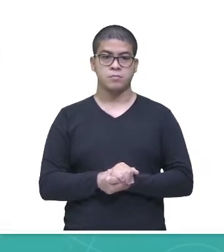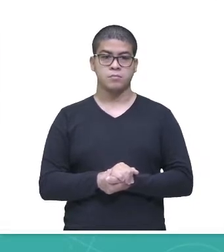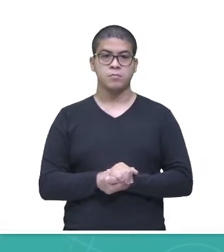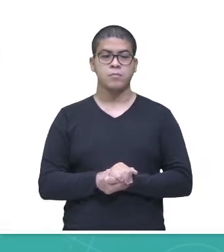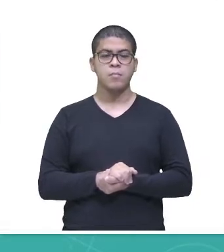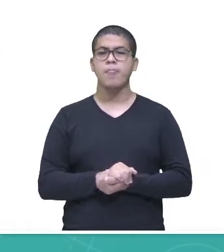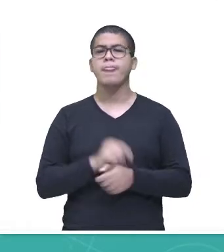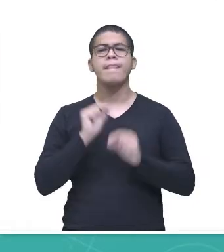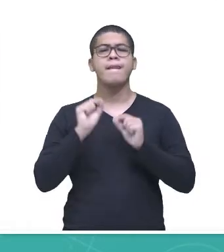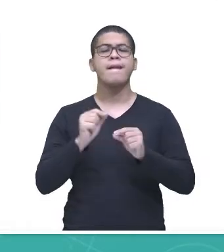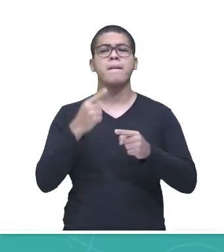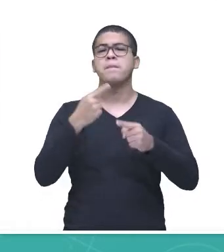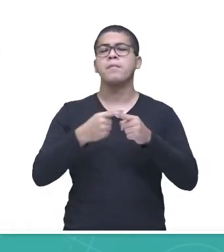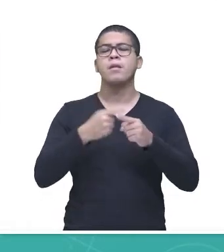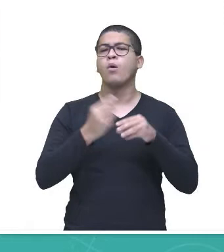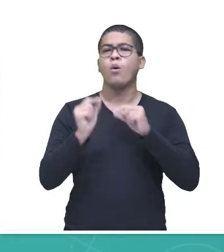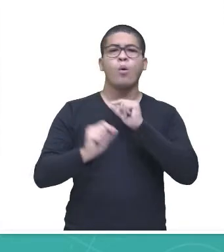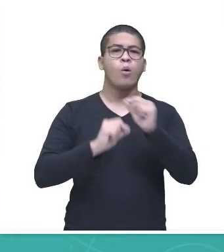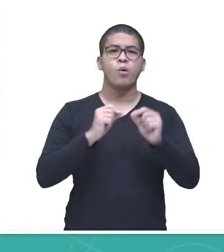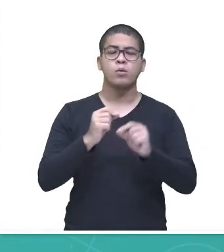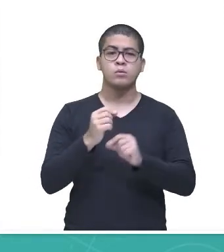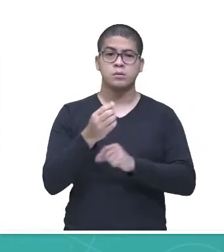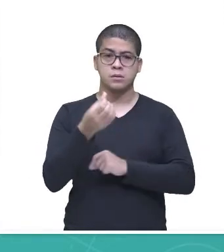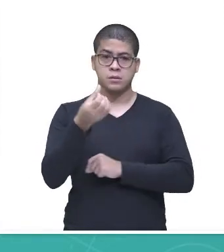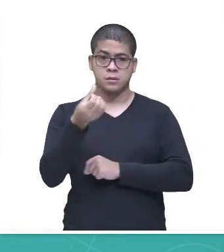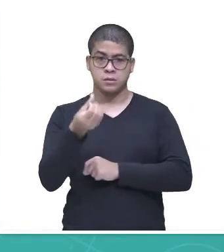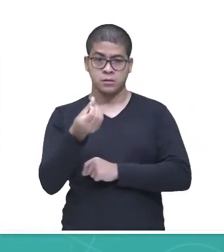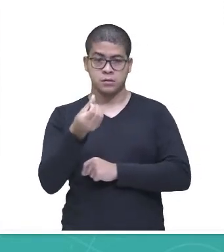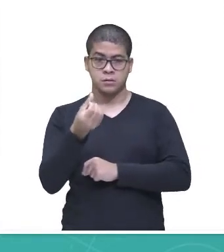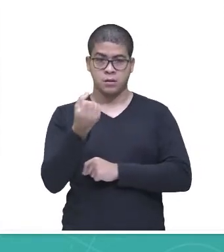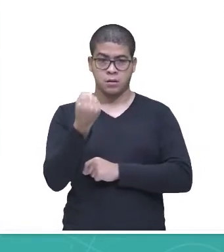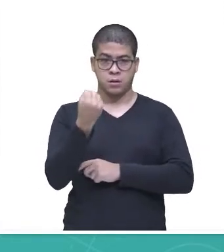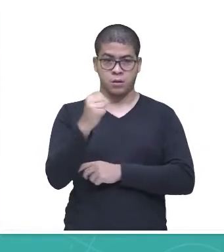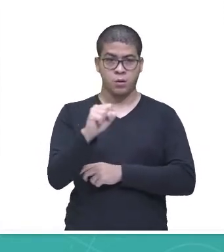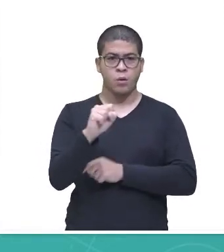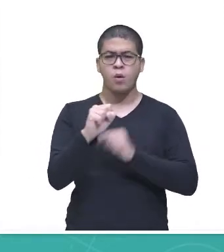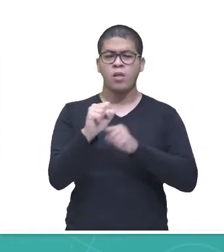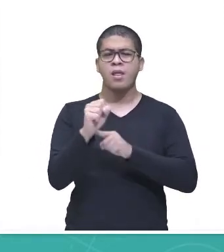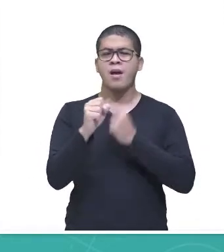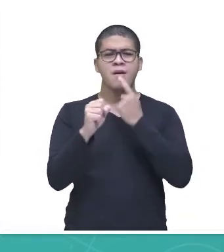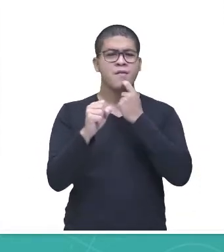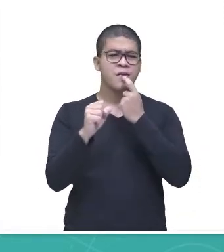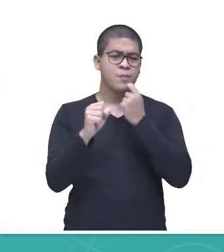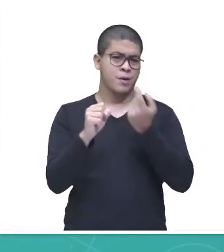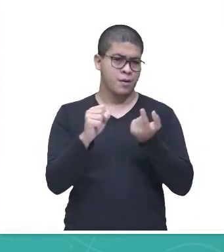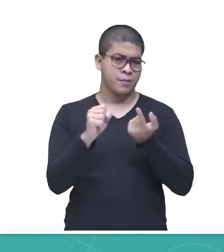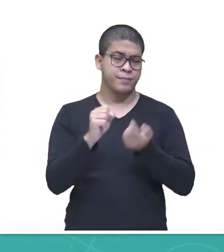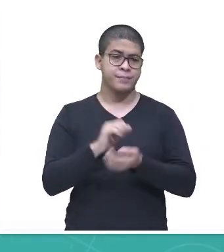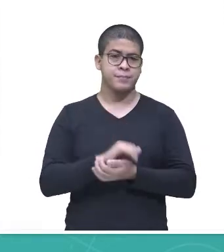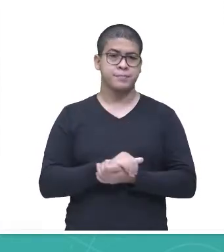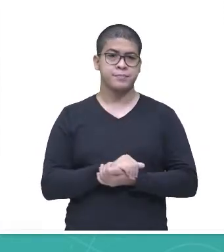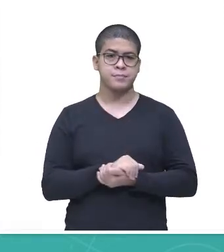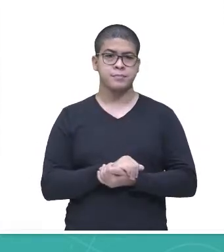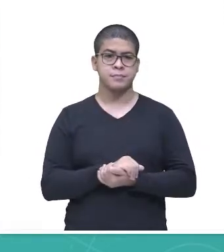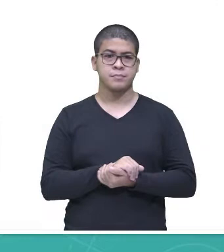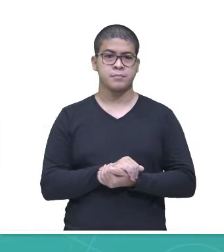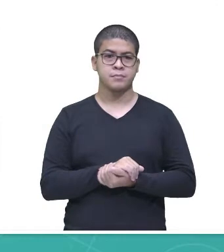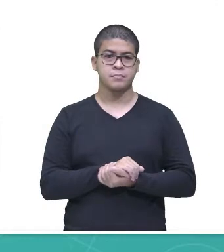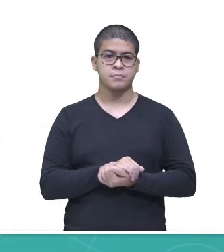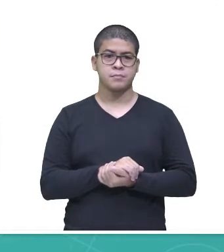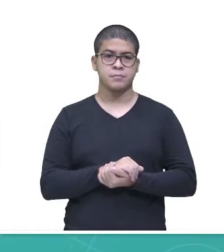Por que 68 minutos aqui está em vermelho? Vamos já ver.